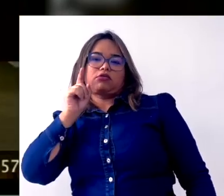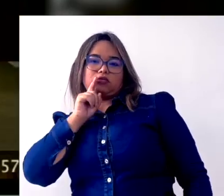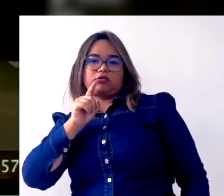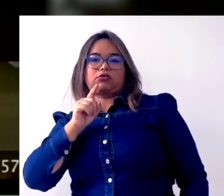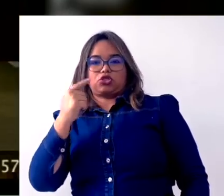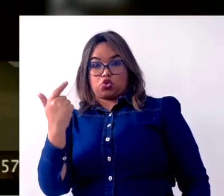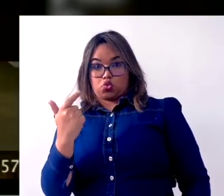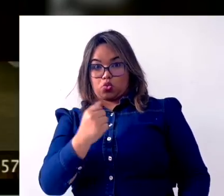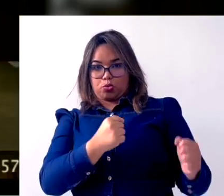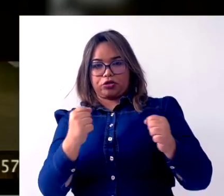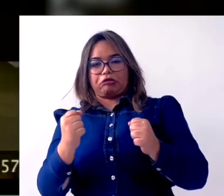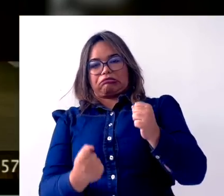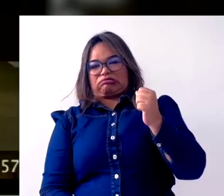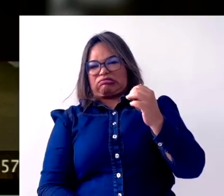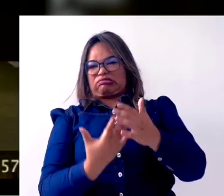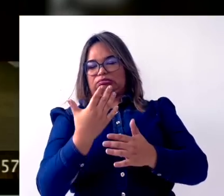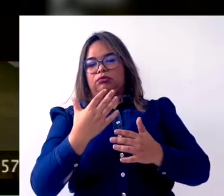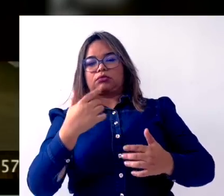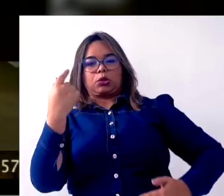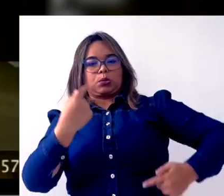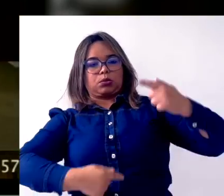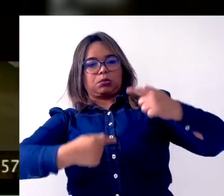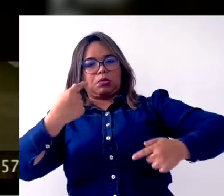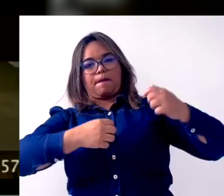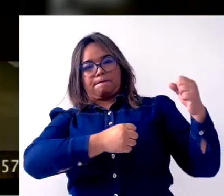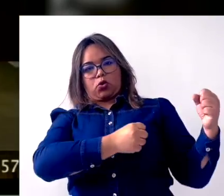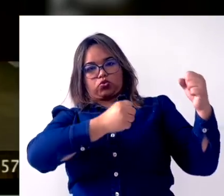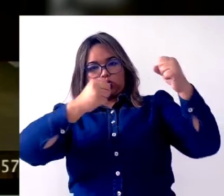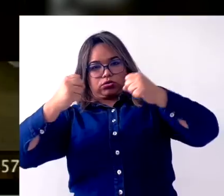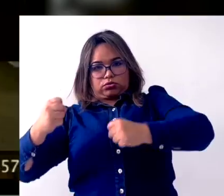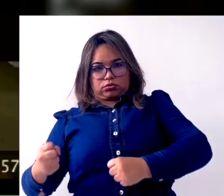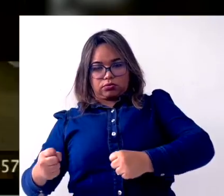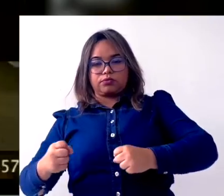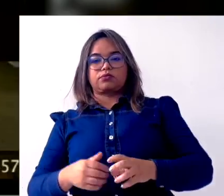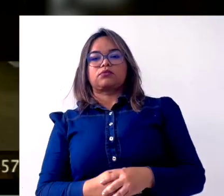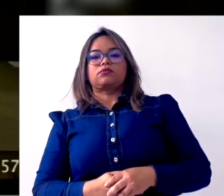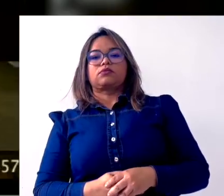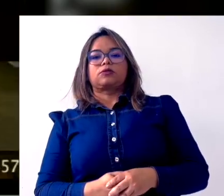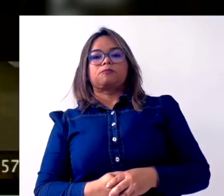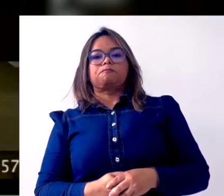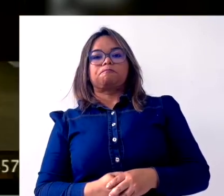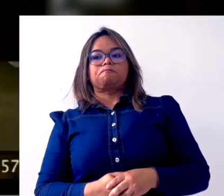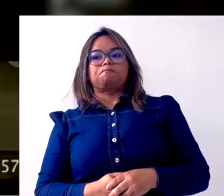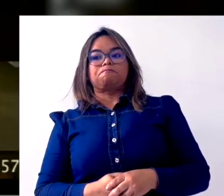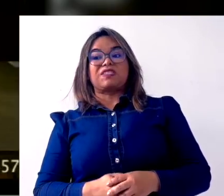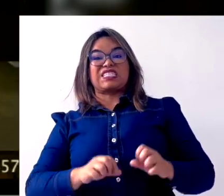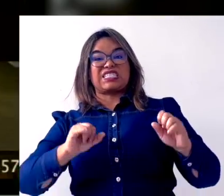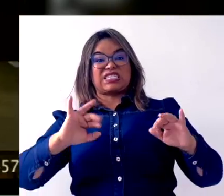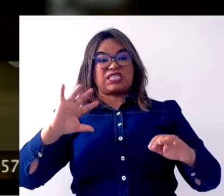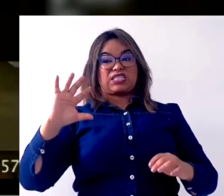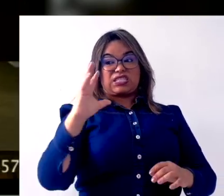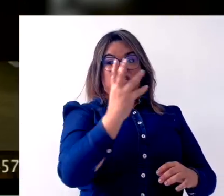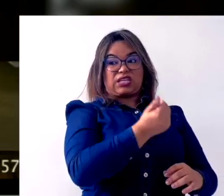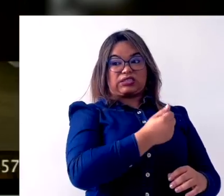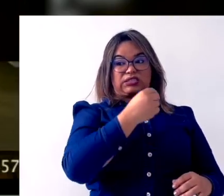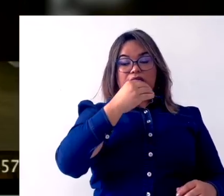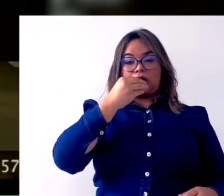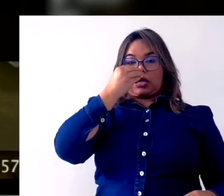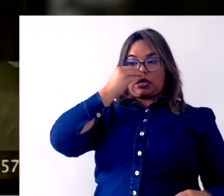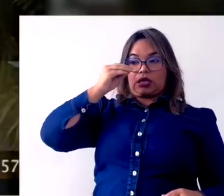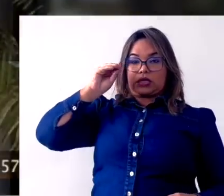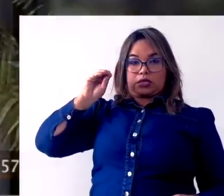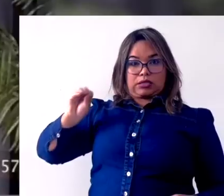imagem da besta pudesse falar, de modo que aqueles que se recusassem a adorar a imagem da besta